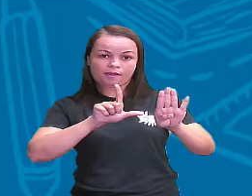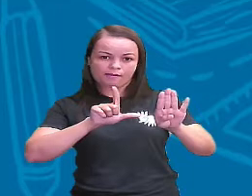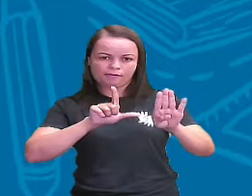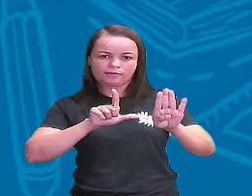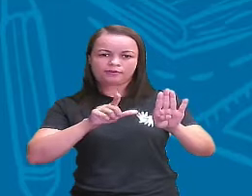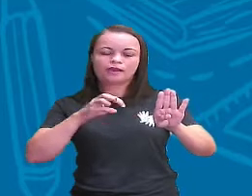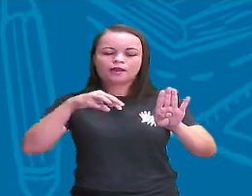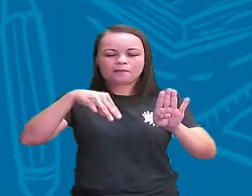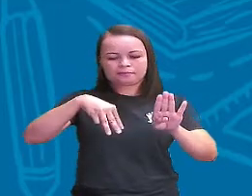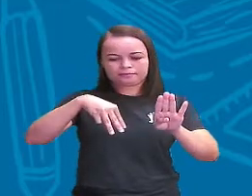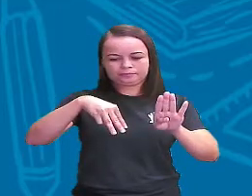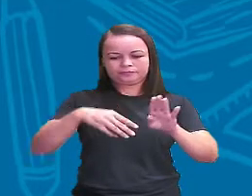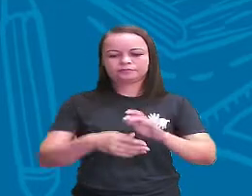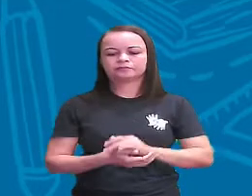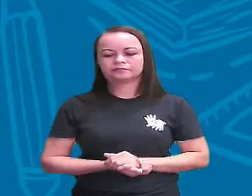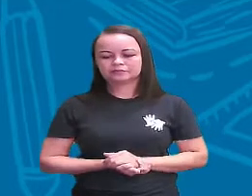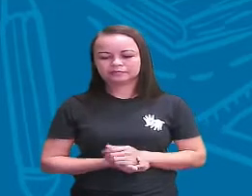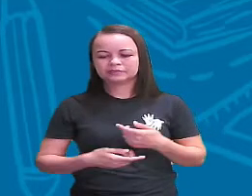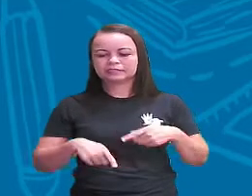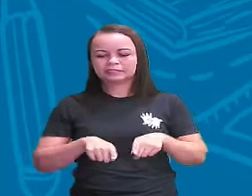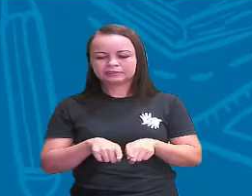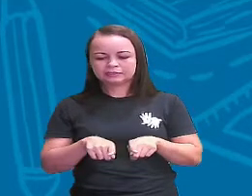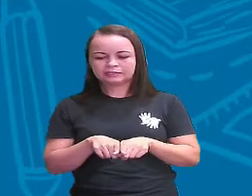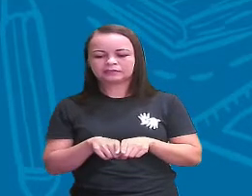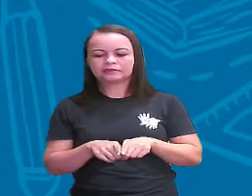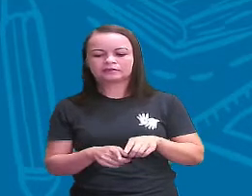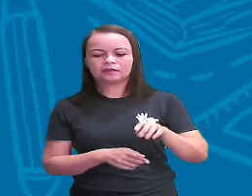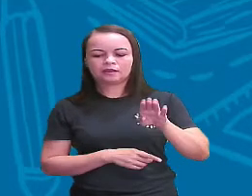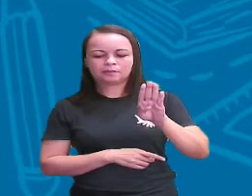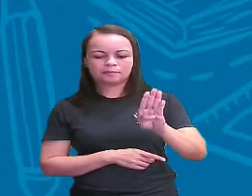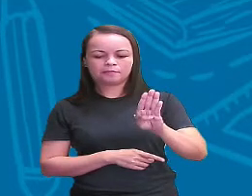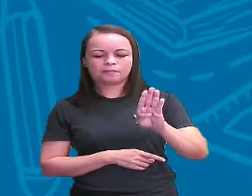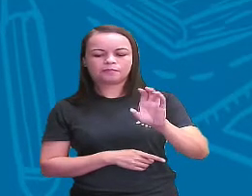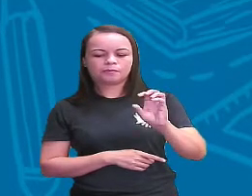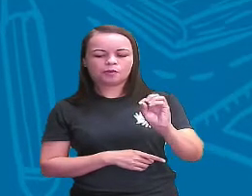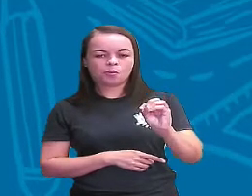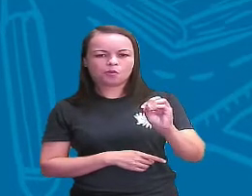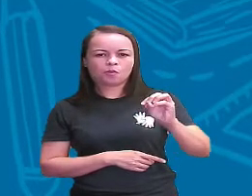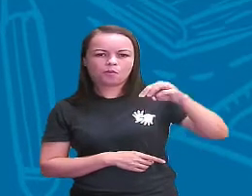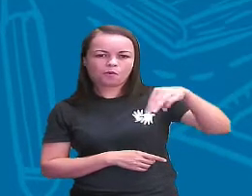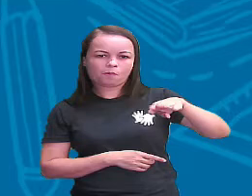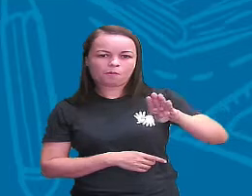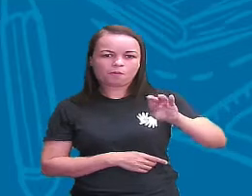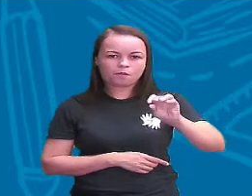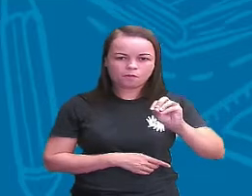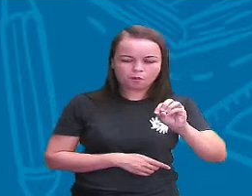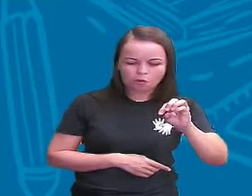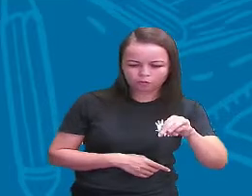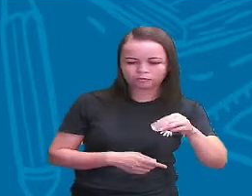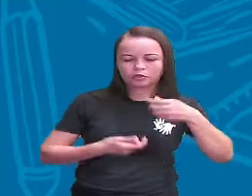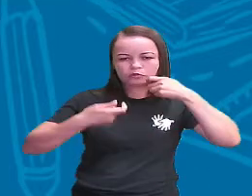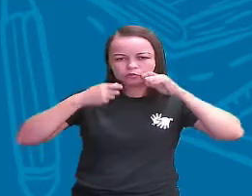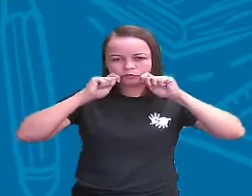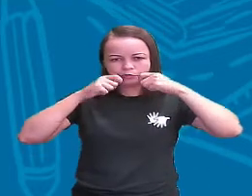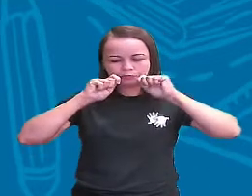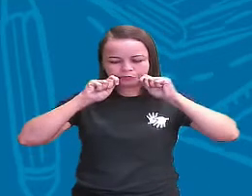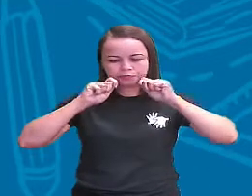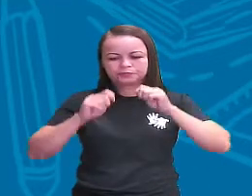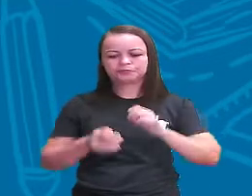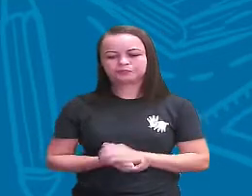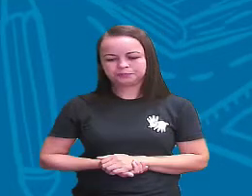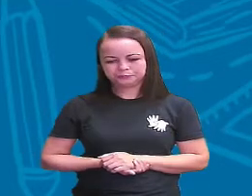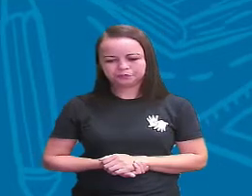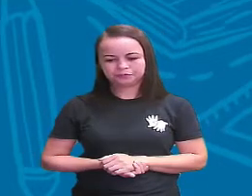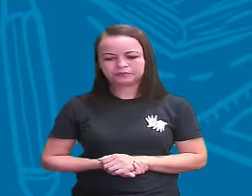palavra bombom, que é a última palavra, então a gente coloca M, tá bom? Então,